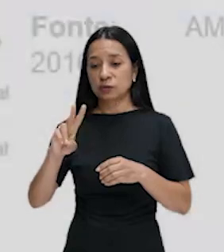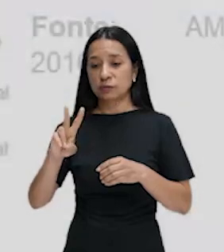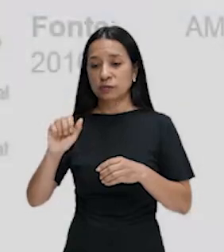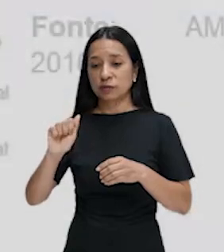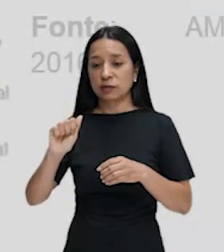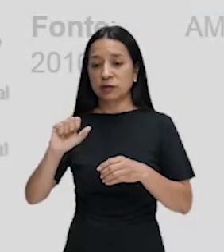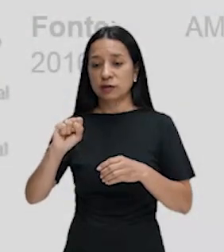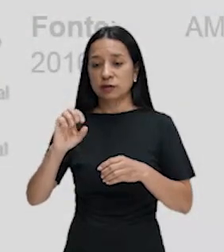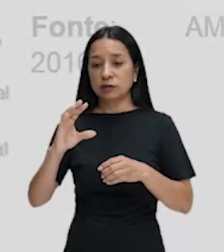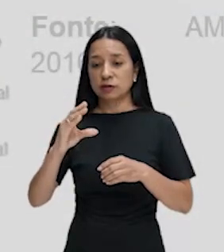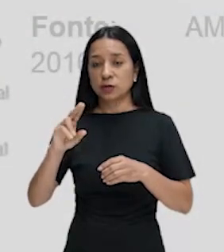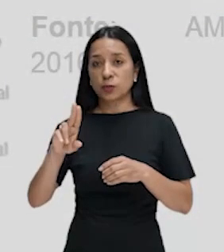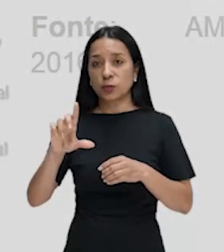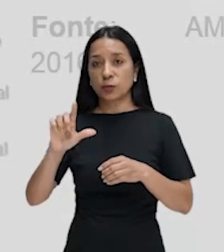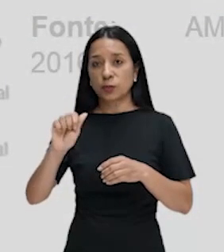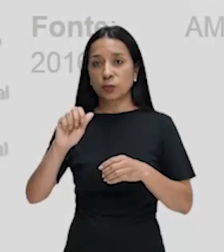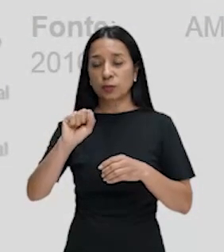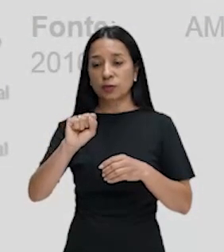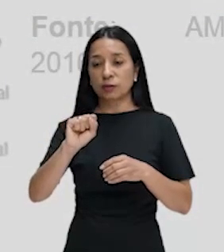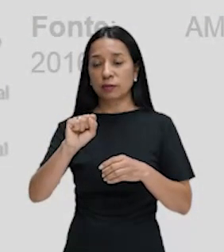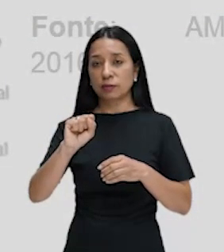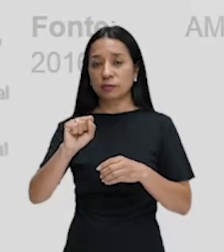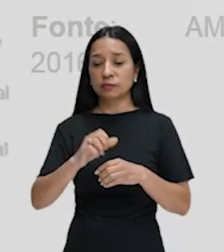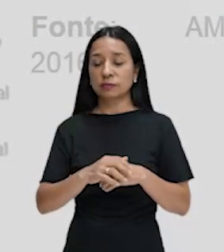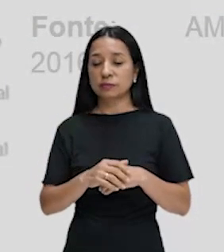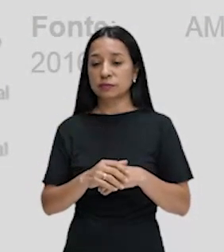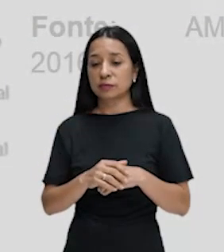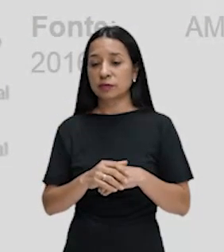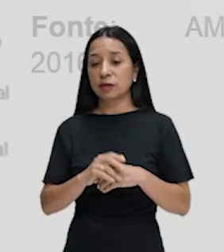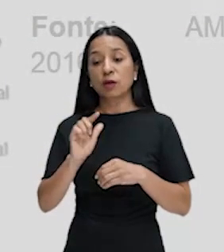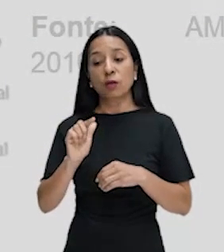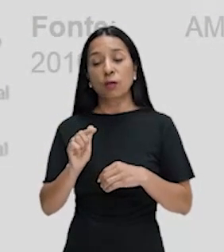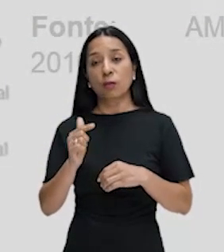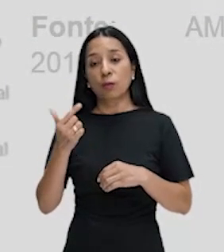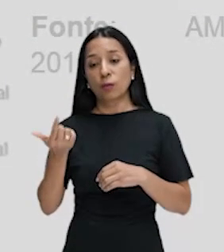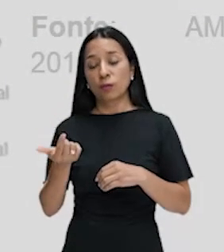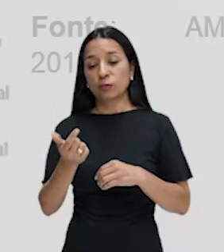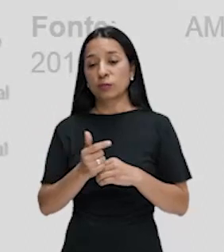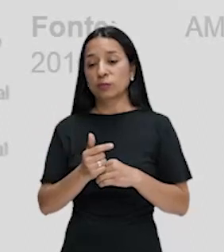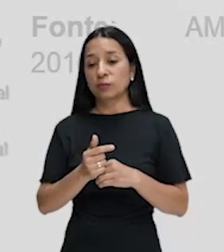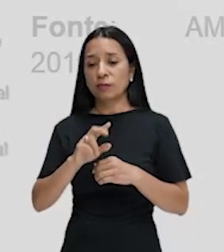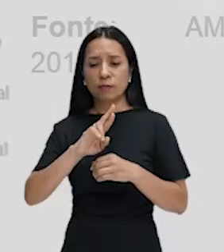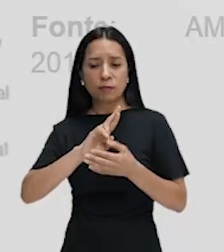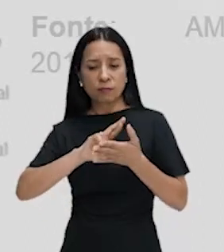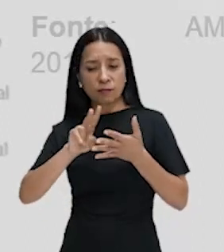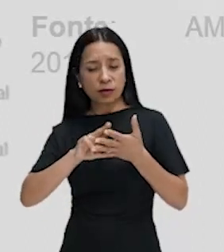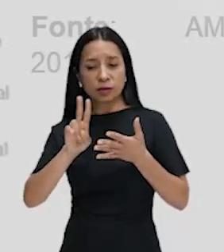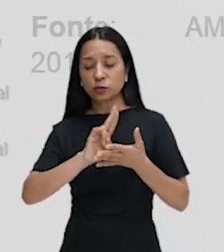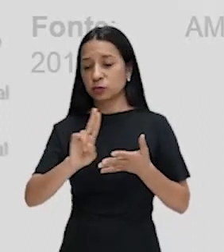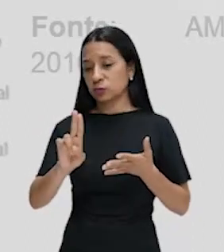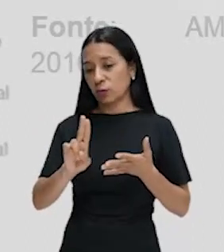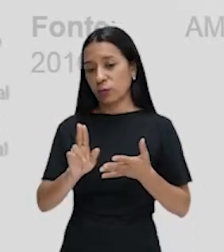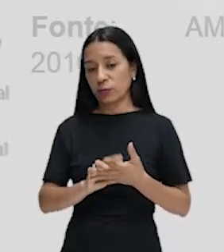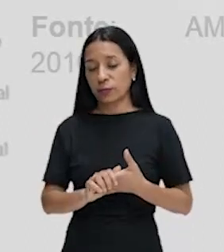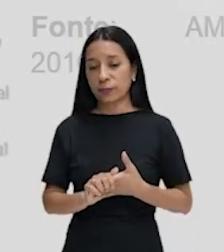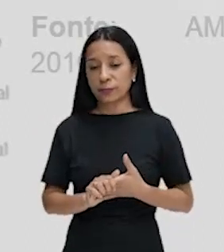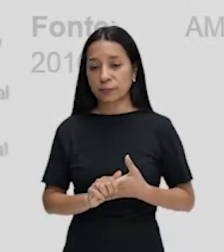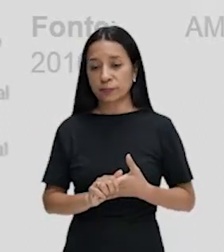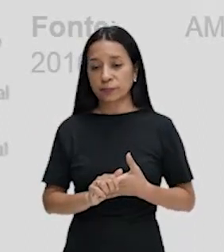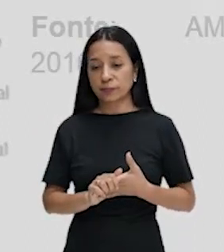Celéntero, cavidade gastrovascular, ok? Ou